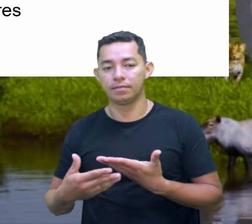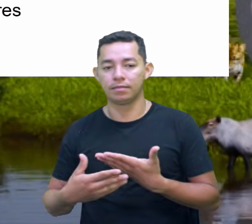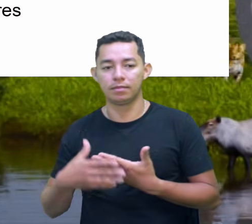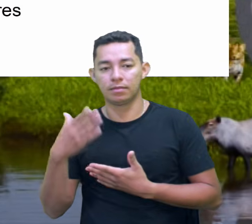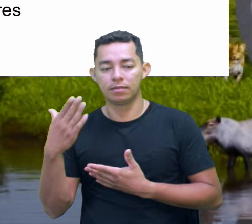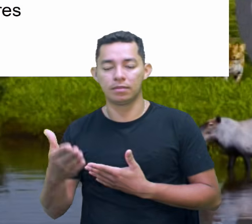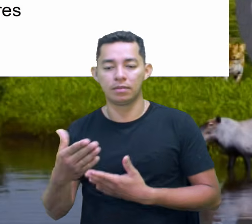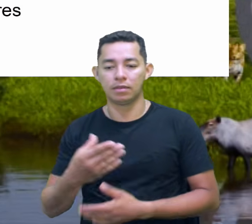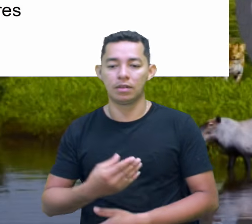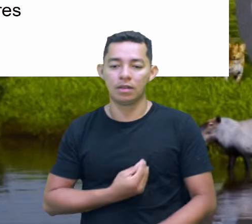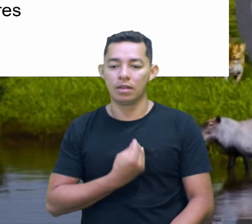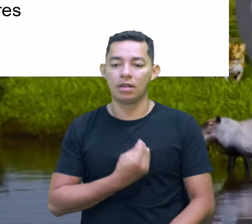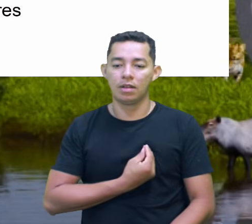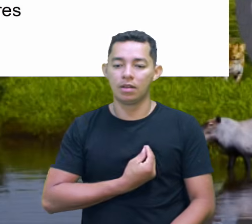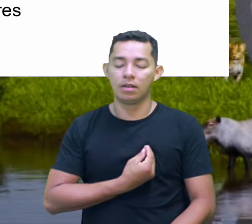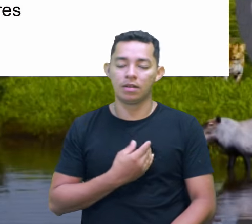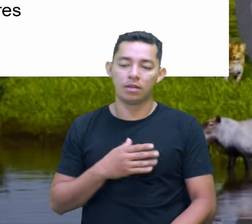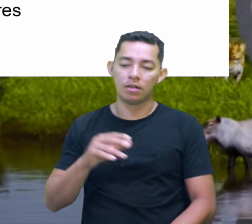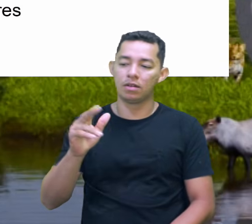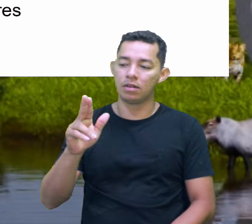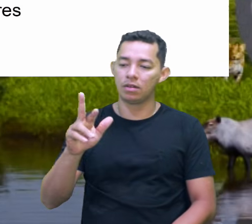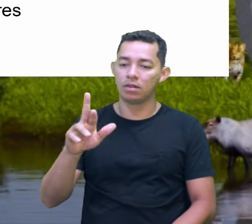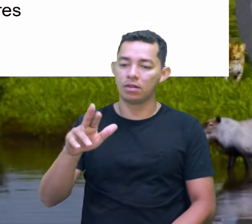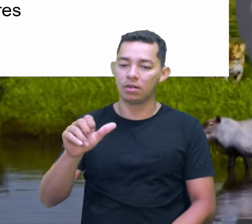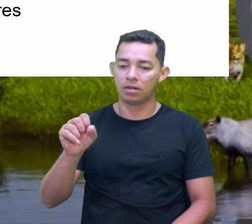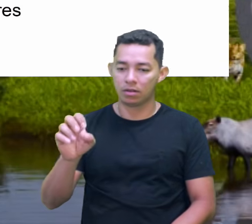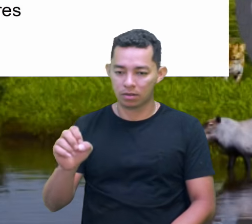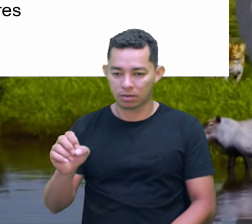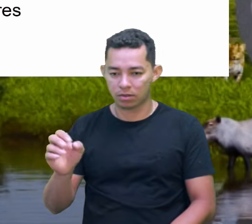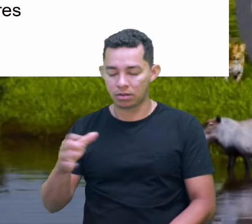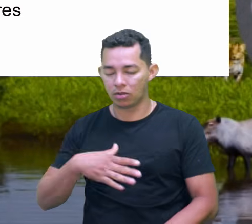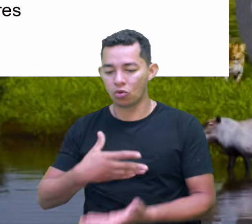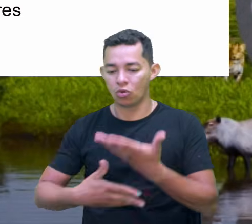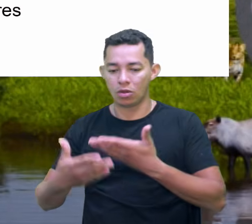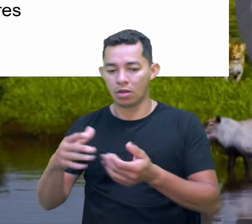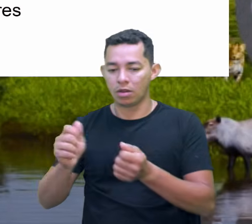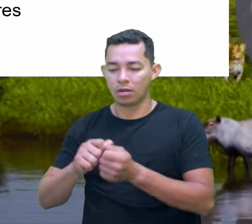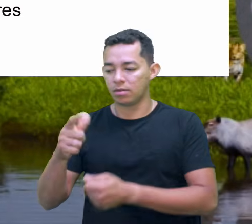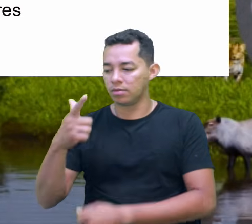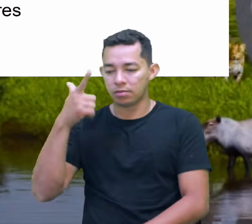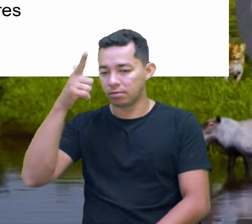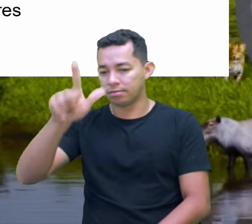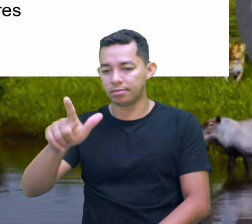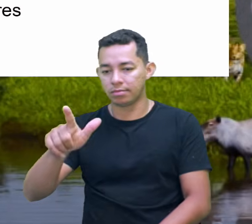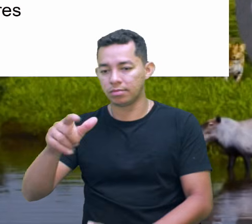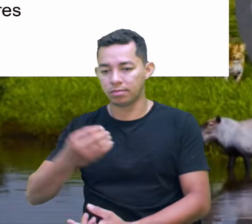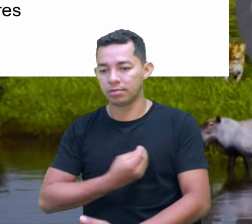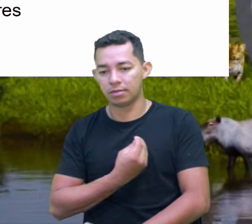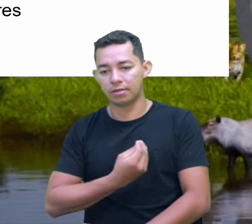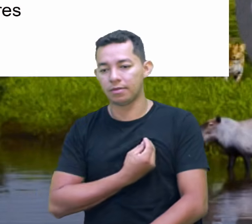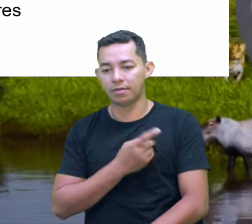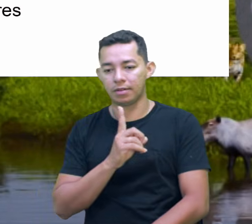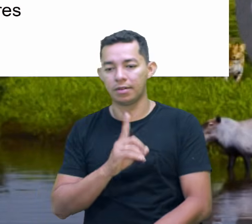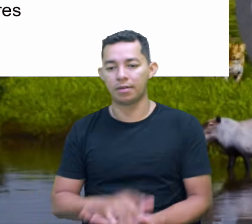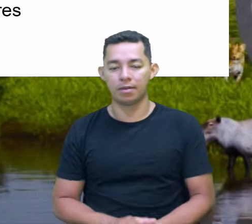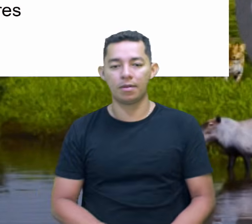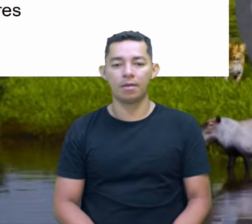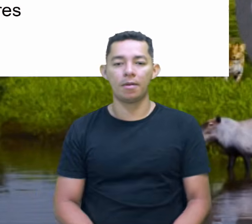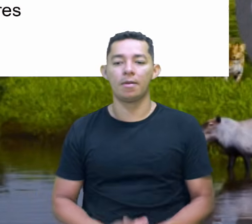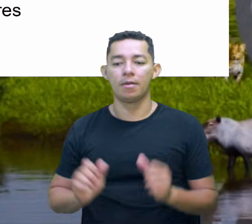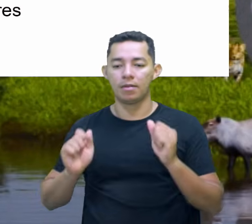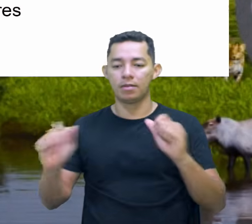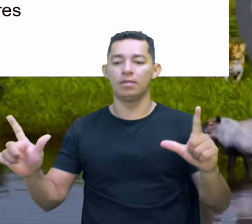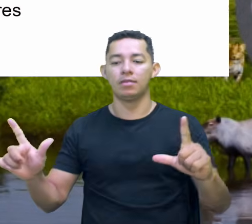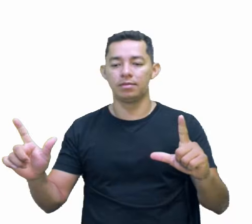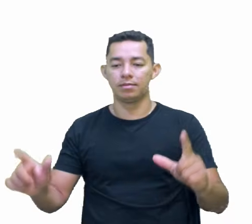ser vivo, que é o urso polar, com aquele ambiente, ela tem que ser favorável. Senão, ele não consegue sobreviver naquele local. Vamos lá, joga na